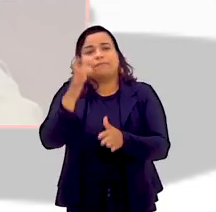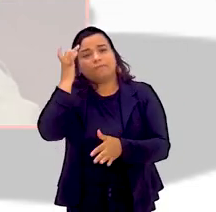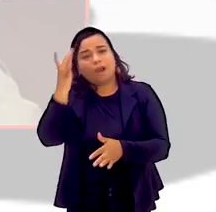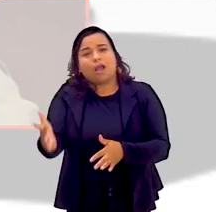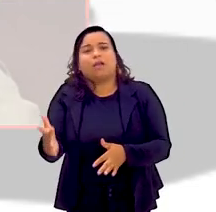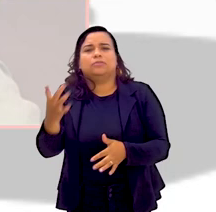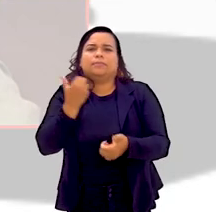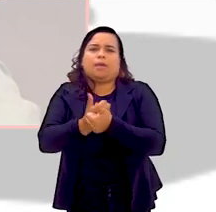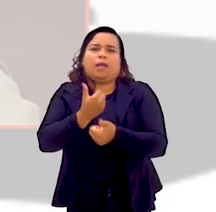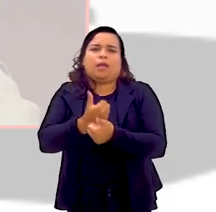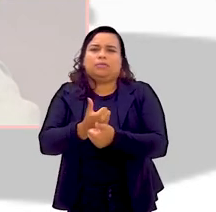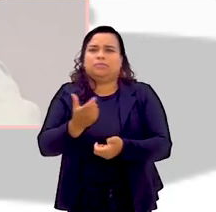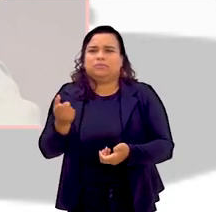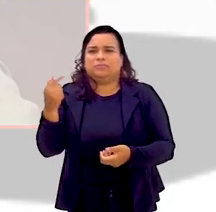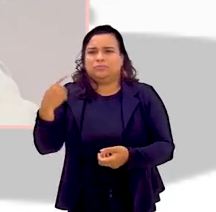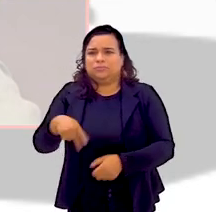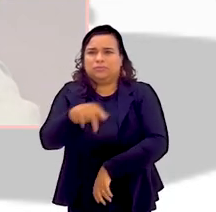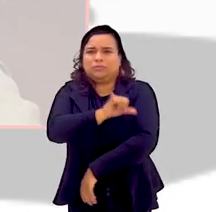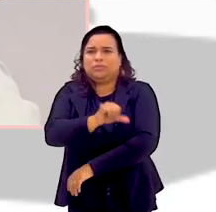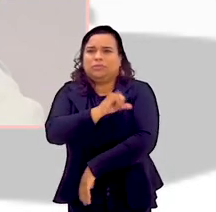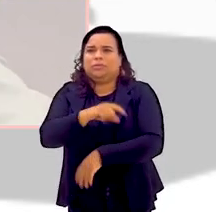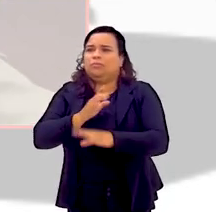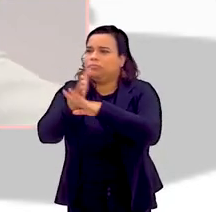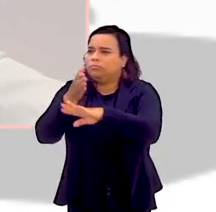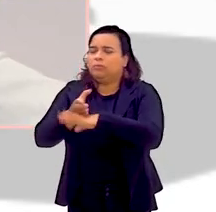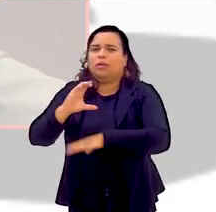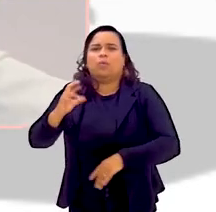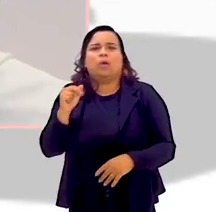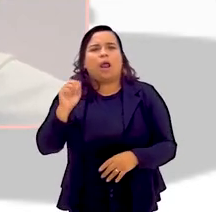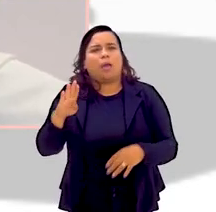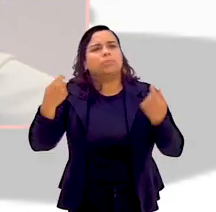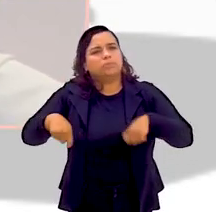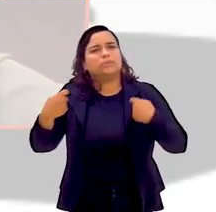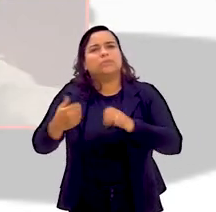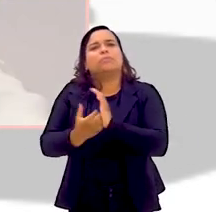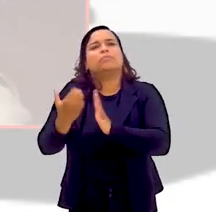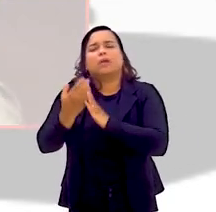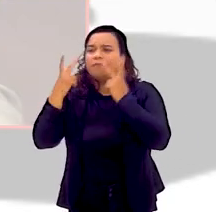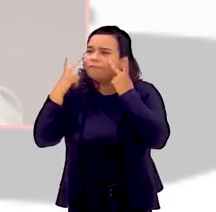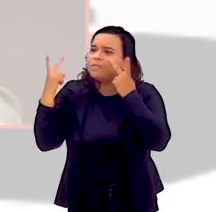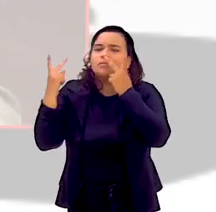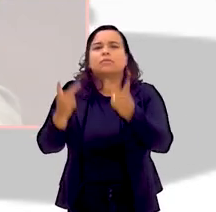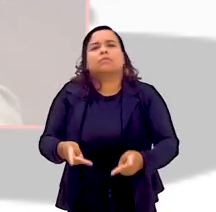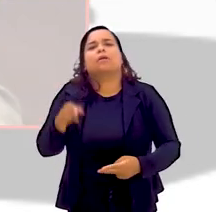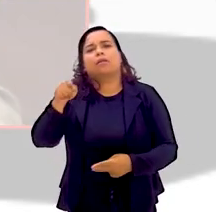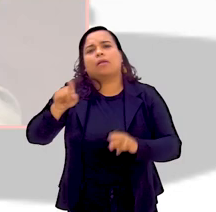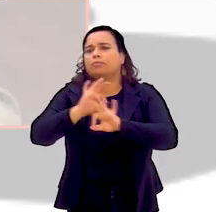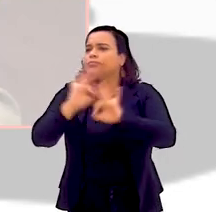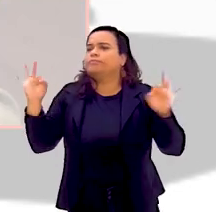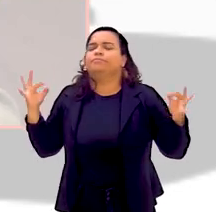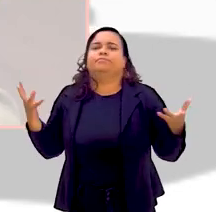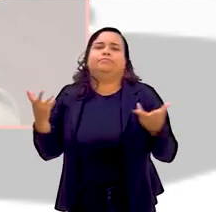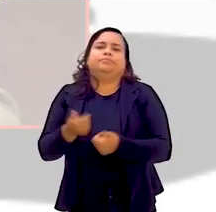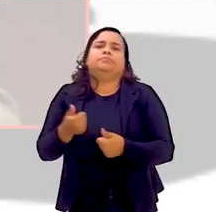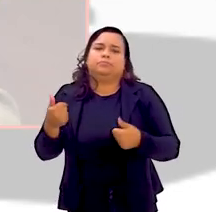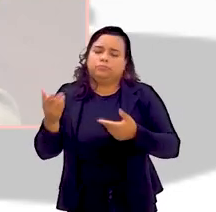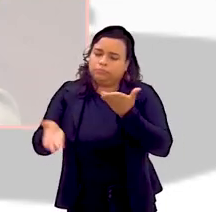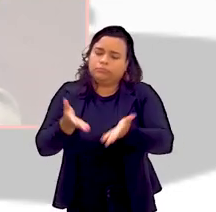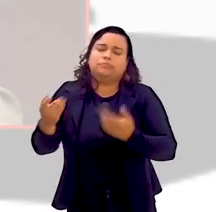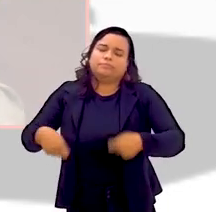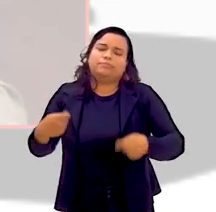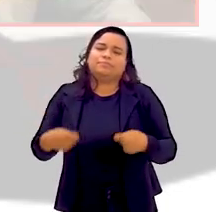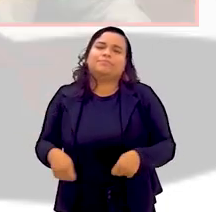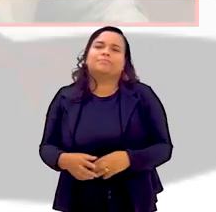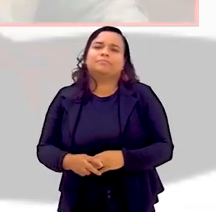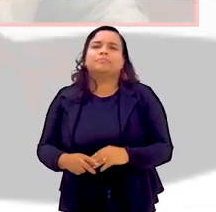estacionamento próximo. As pessoas, os cariocas devem visitar mais o CRAB. O CRAB realmente é uma joia e tem que ser cultivada nesse